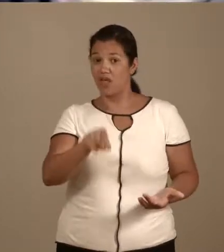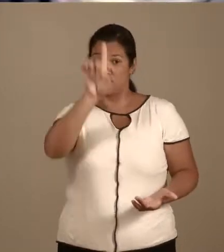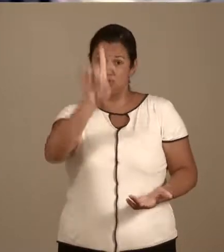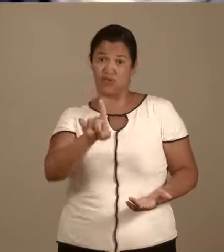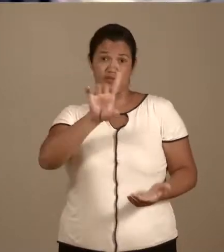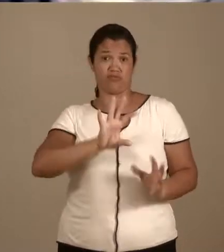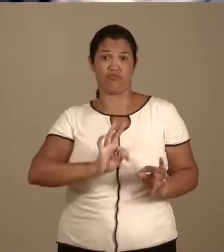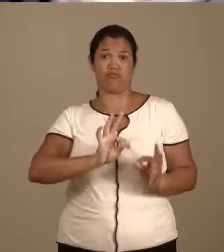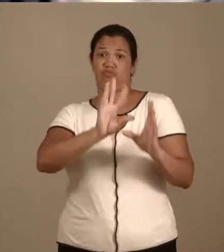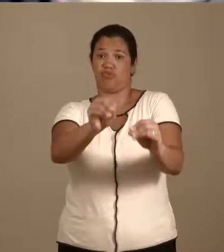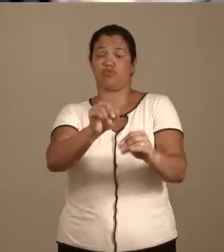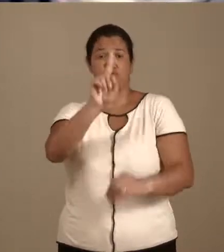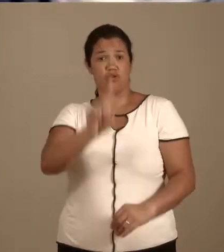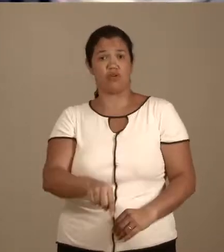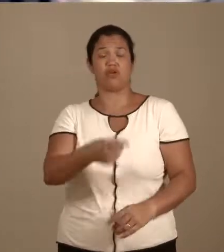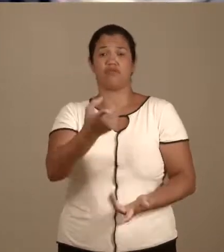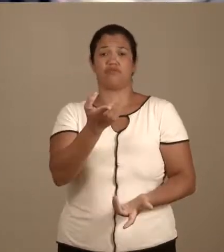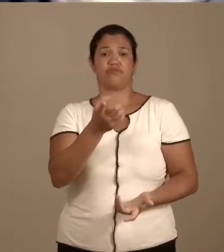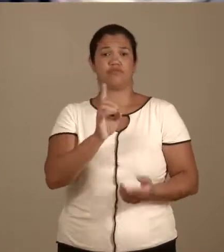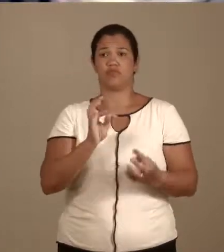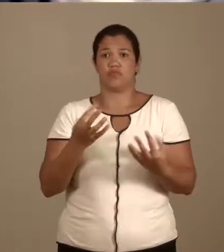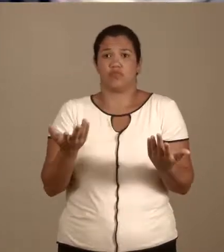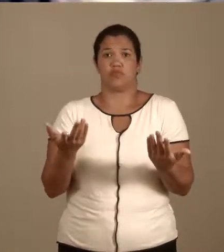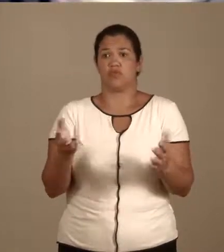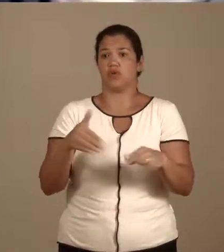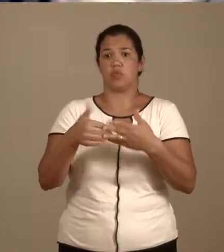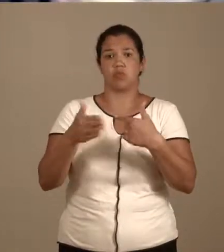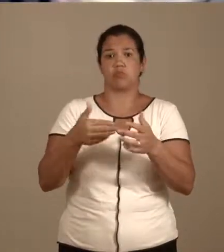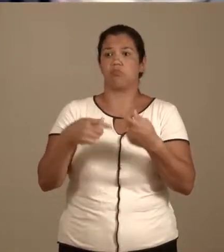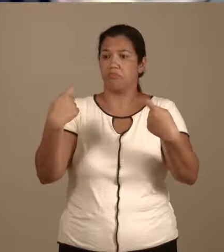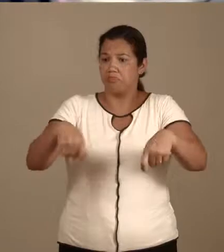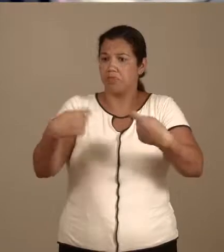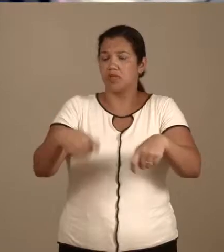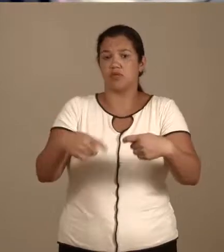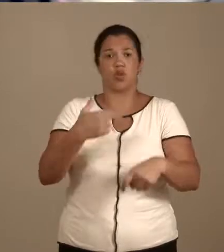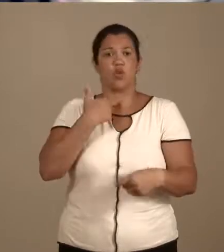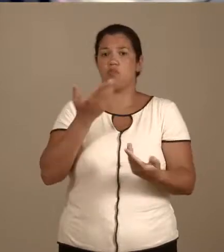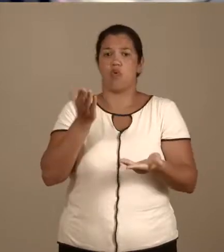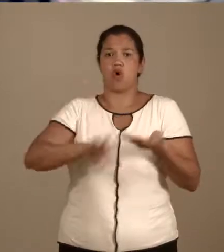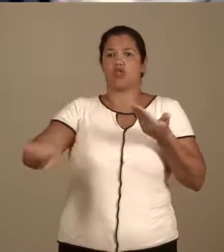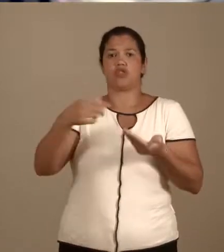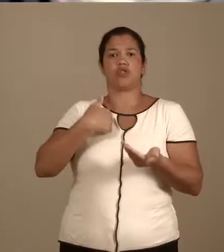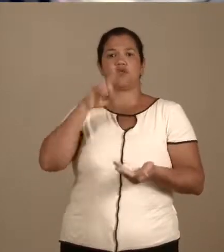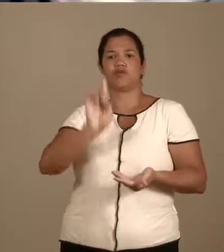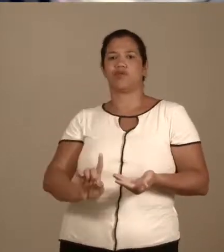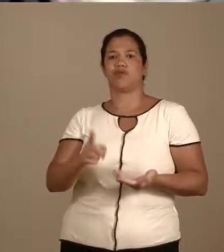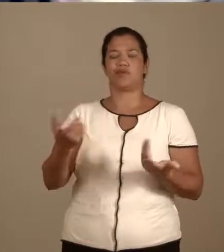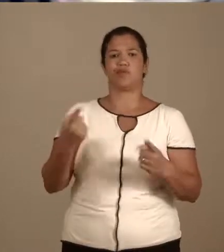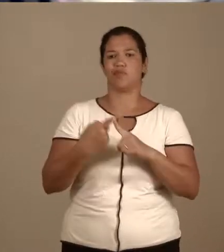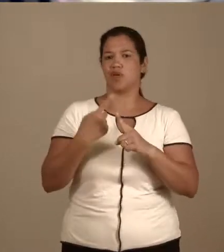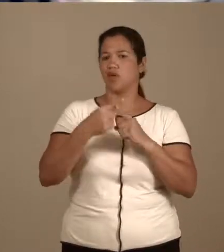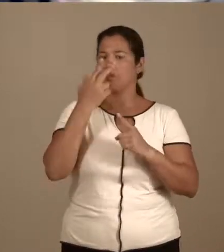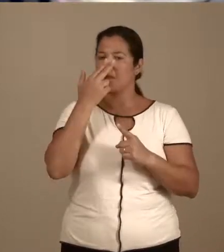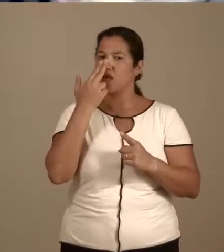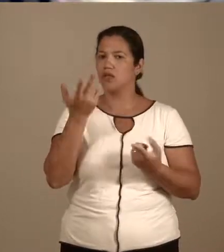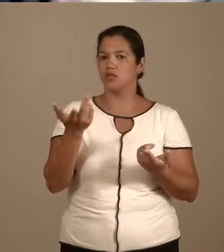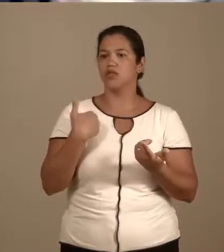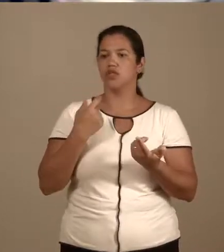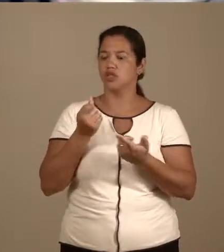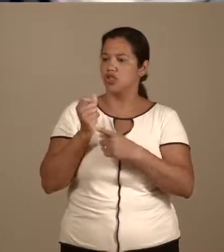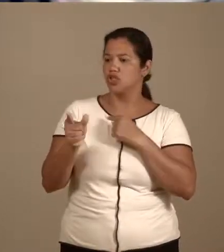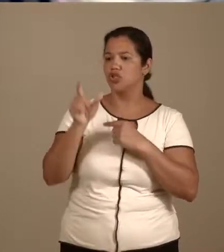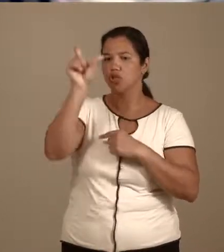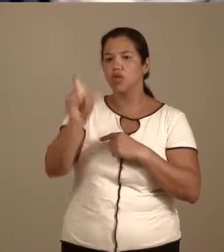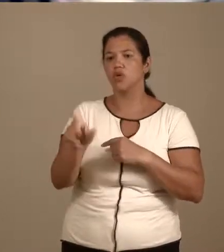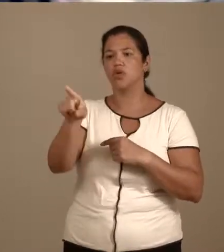direito de todos. O direito à saúde é um direito inalienável. Daqueles que você não pode tirar da pessoa, porque senão você estaria tirando um pouco